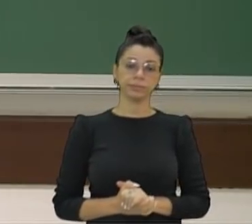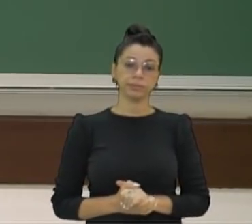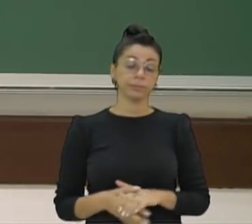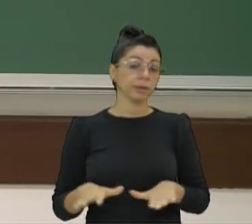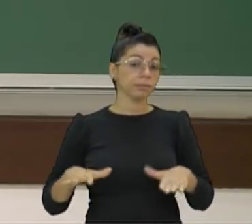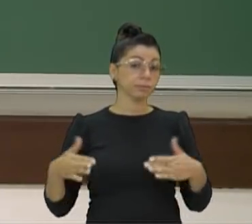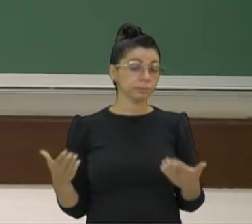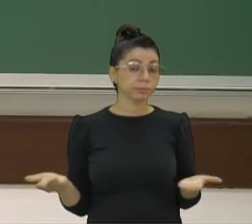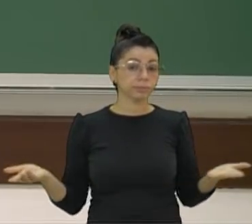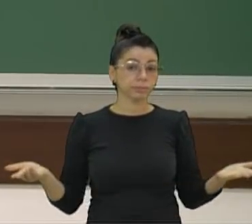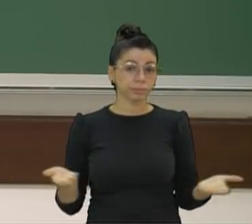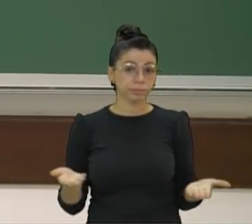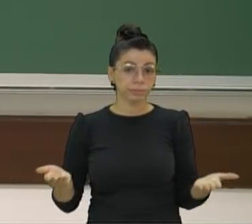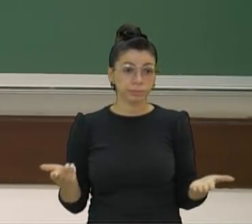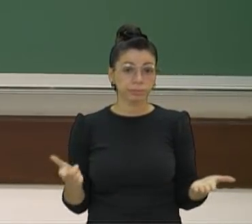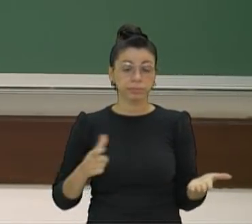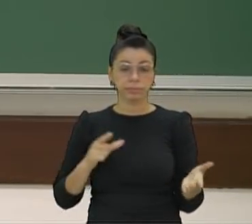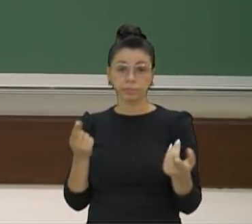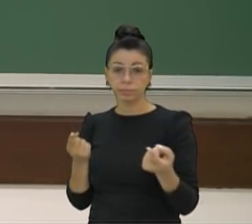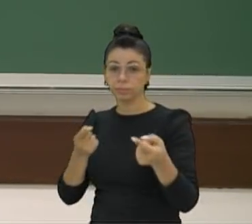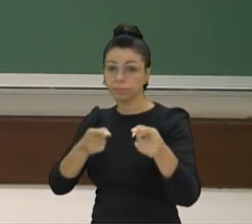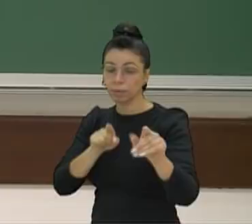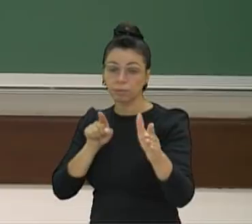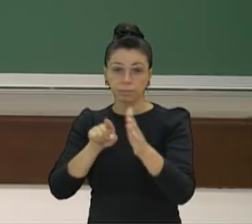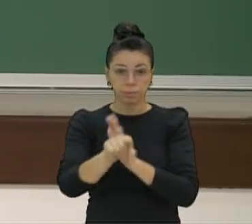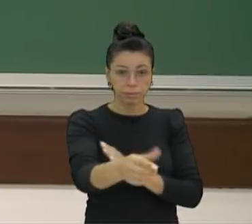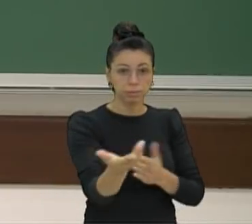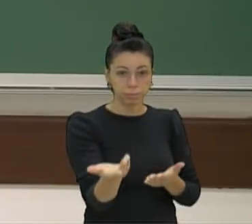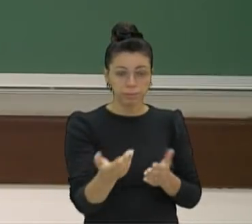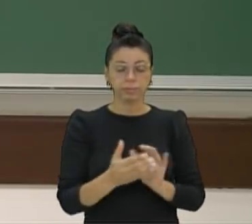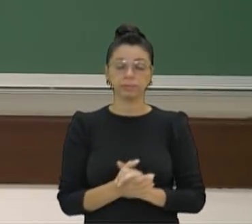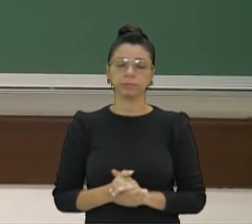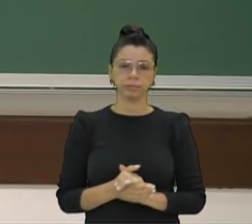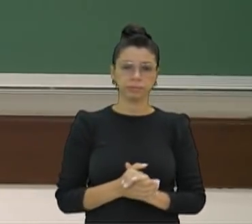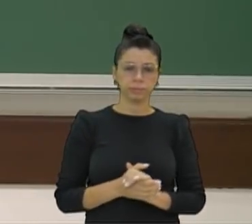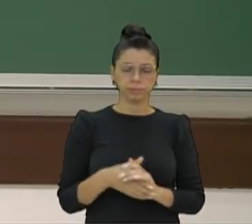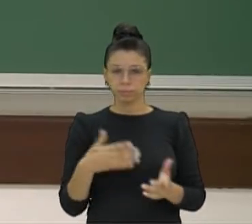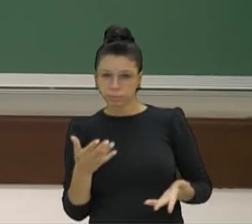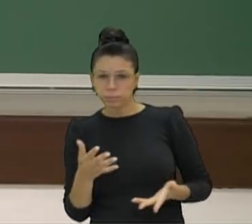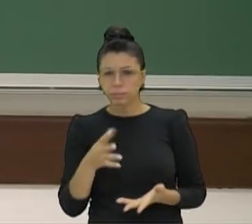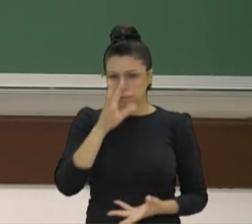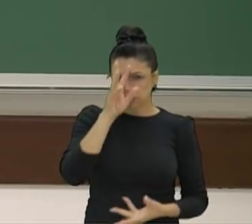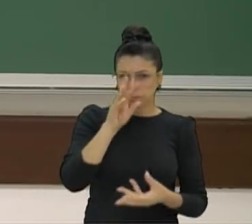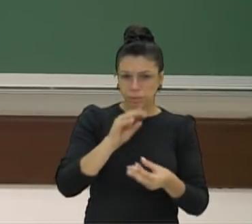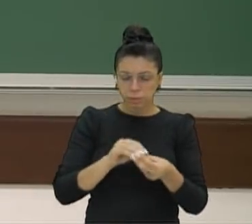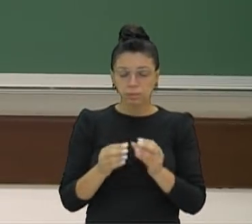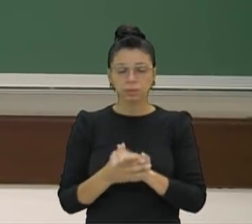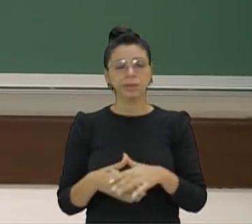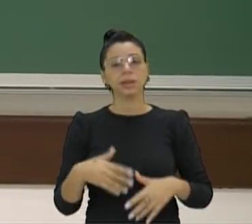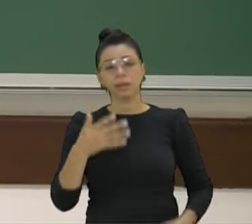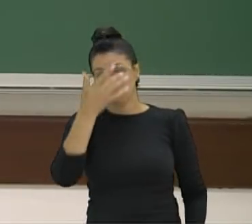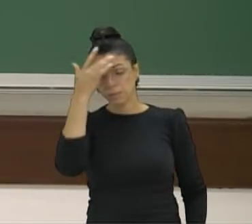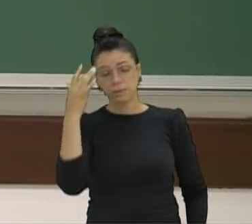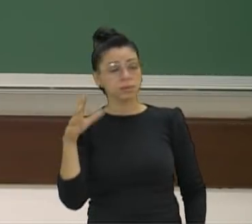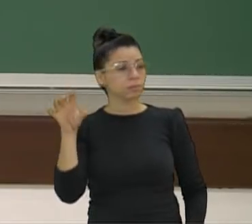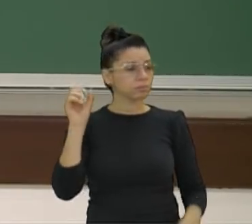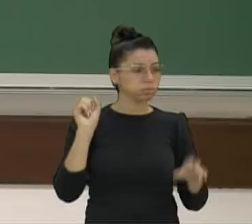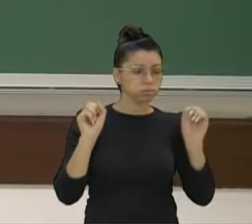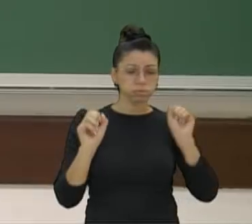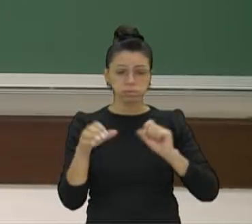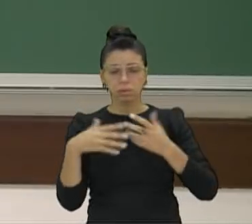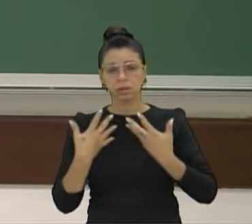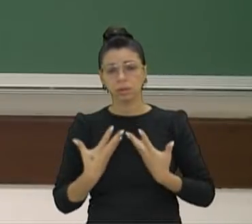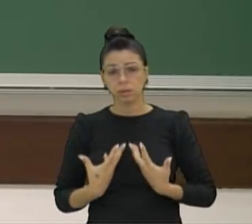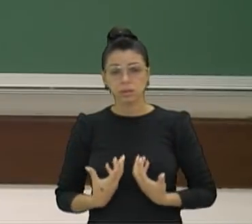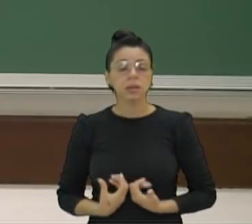Mas agora, um desafio, um quiz. Bom, será que você já está por dentro mesmo? Muita gente está cansado de ouvir falar de